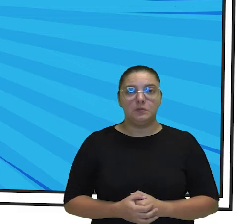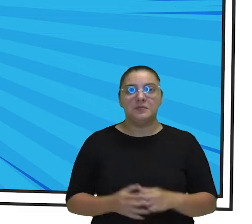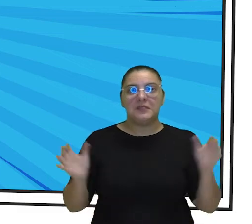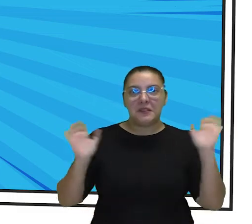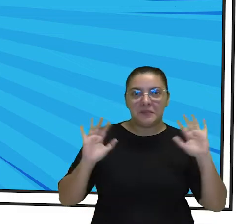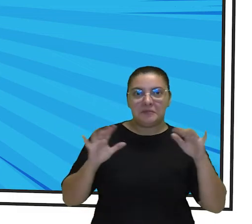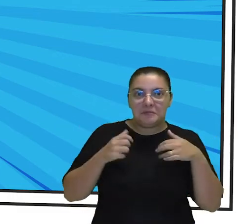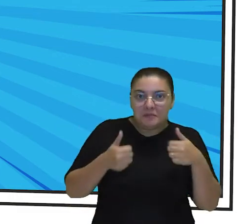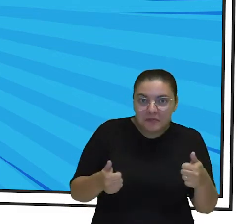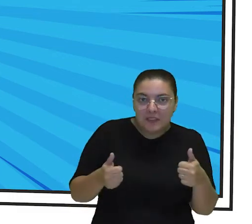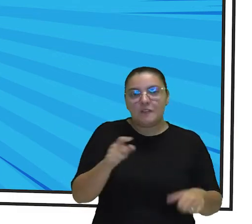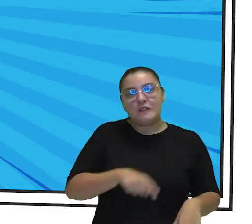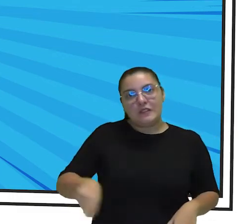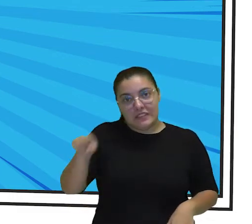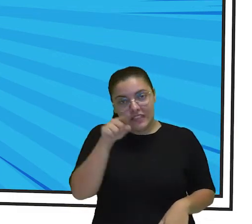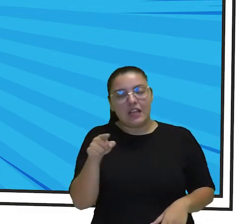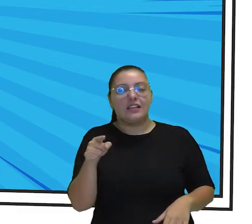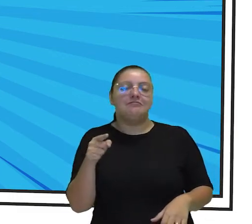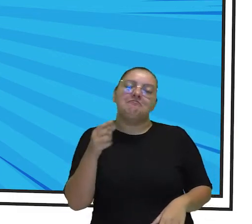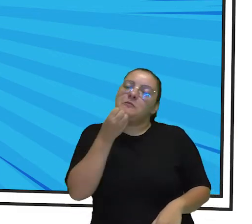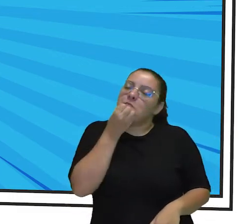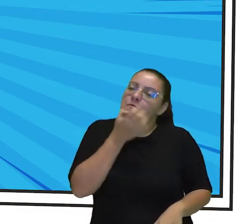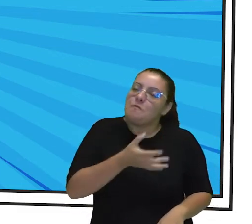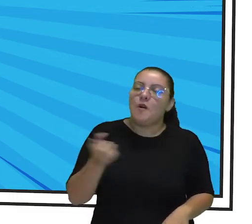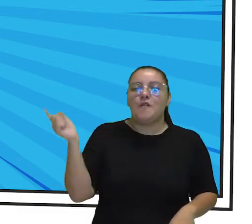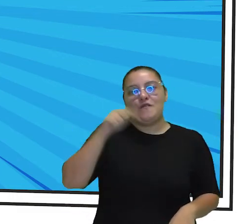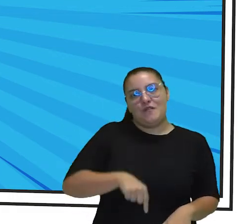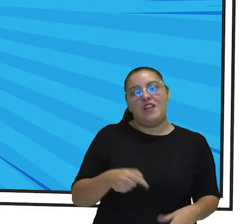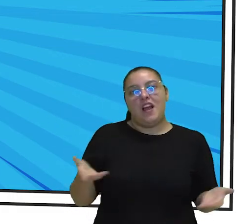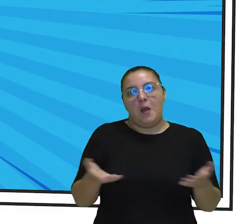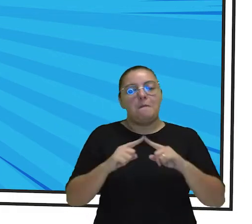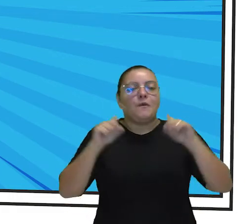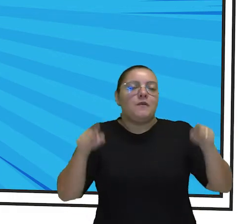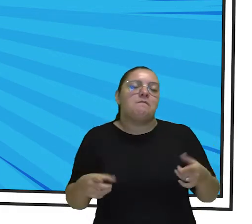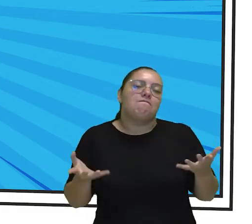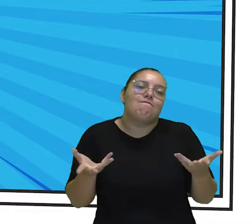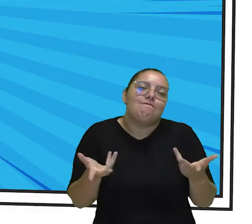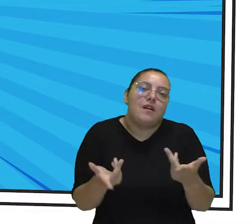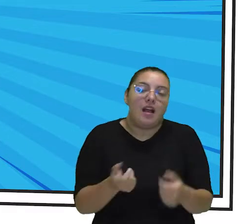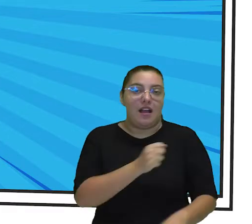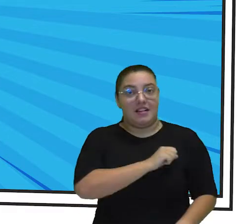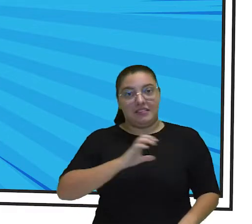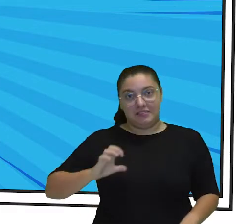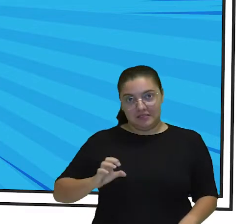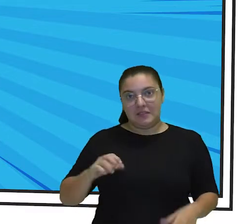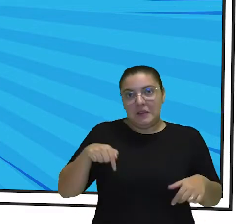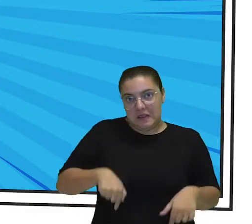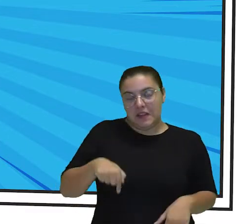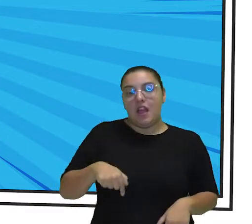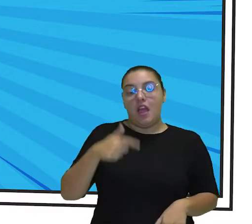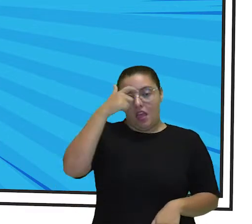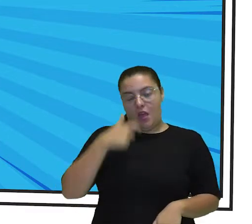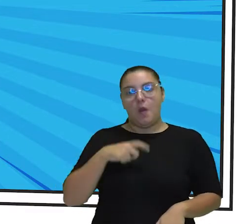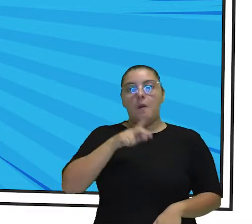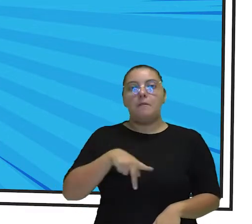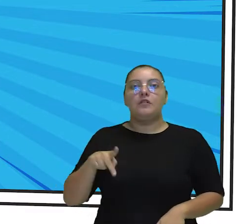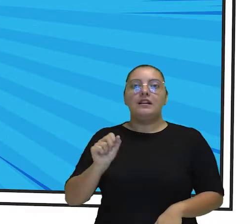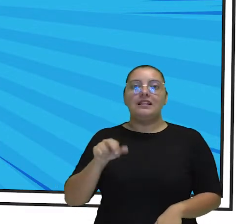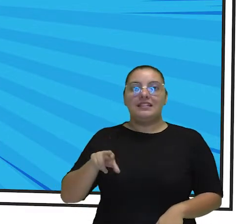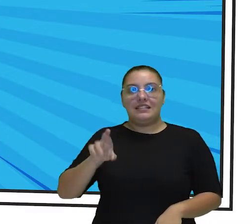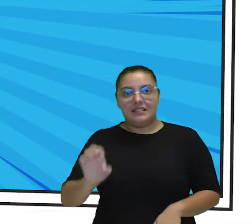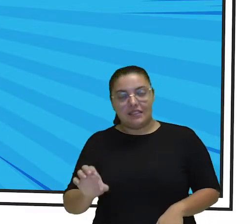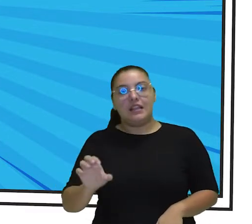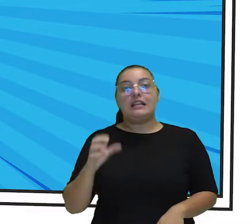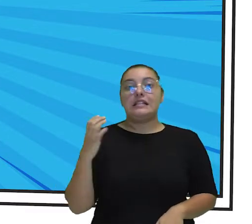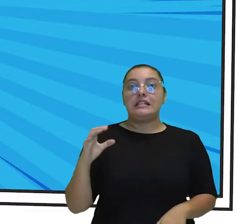Olá pessoal, tudo bem com vocês? Que coisa boa estar aqui com vocês nesse projeto maravilhoso que é a Academia Enem. Eu sou o professor André Rosa, da parte de